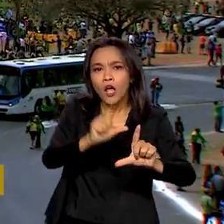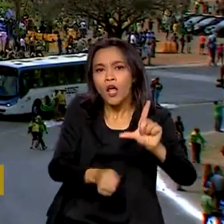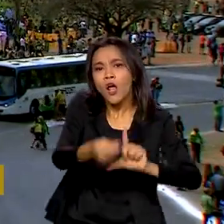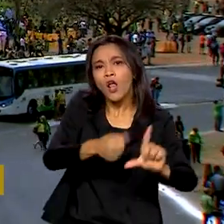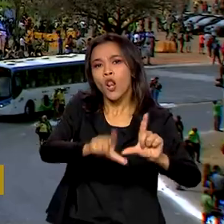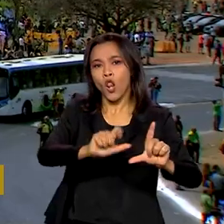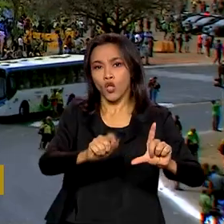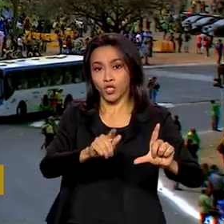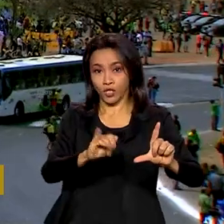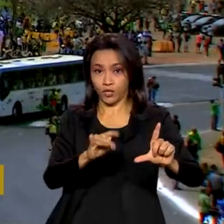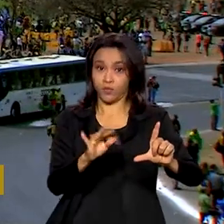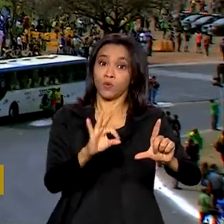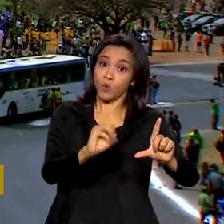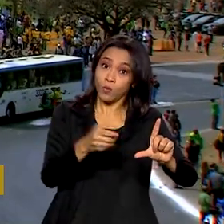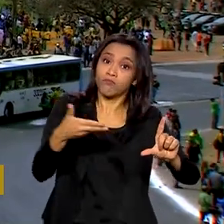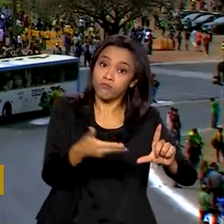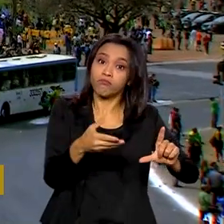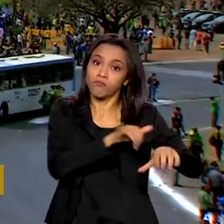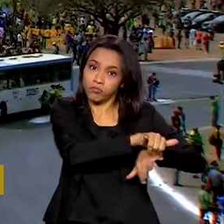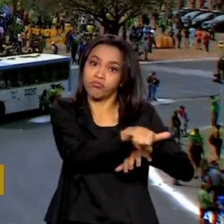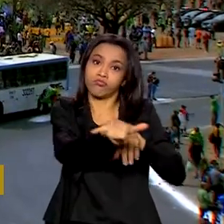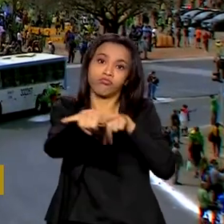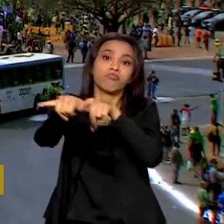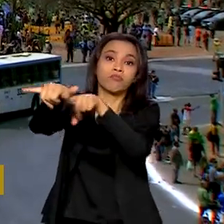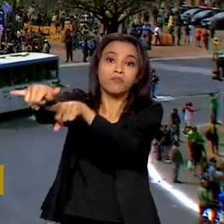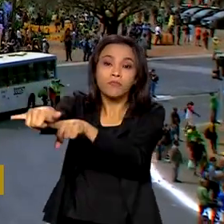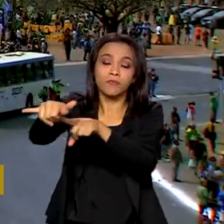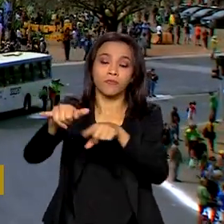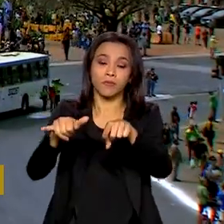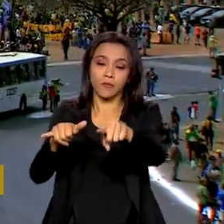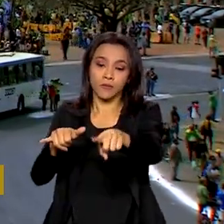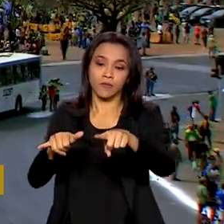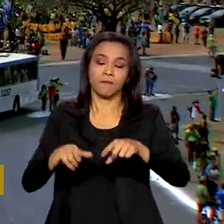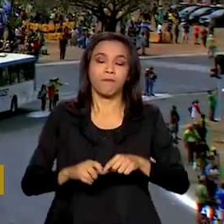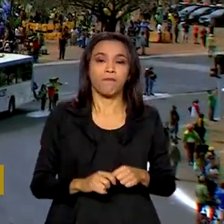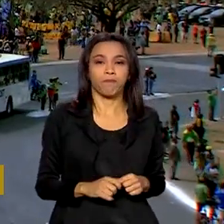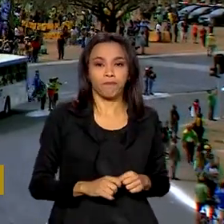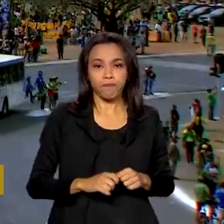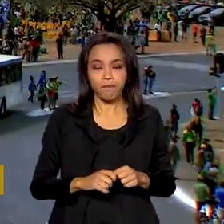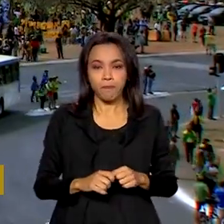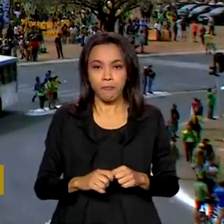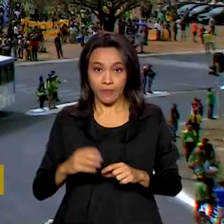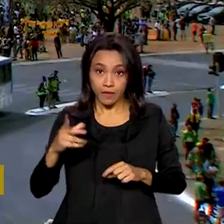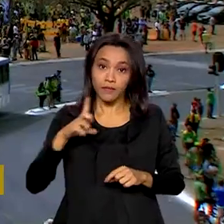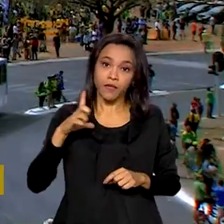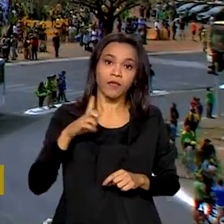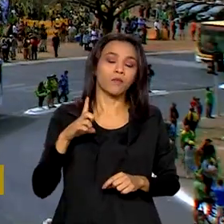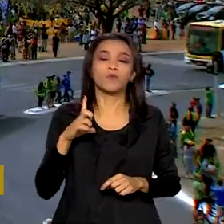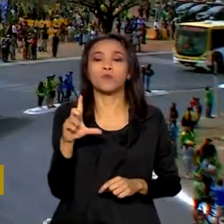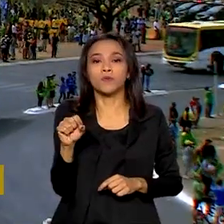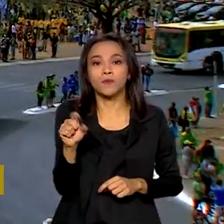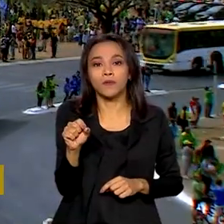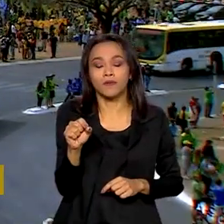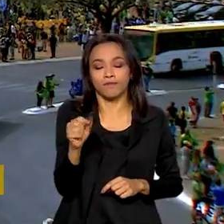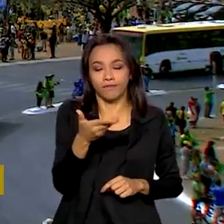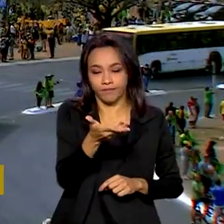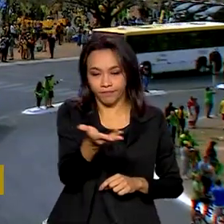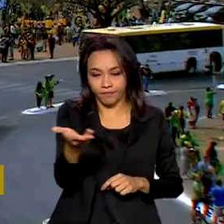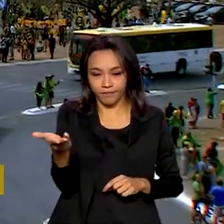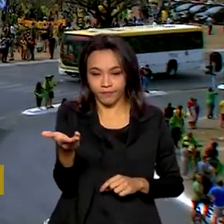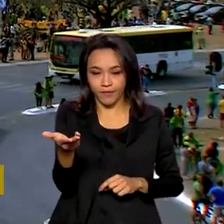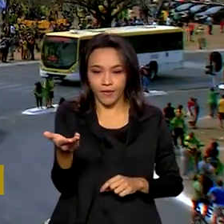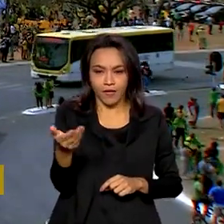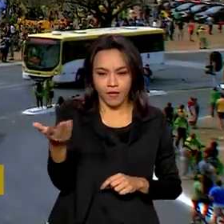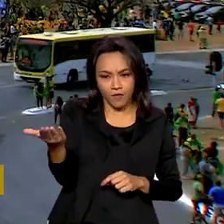em voo. Então, na multimissão da nossa aviação de transporte, temos agora aproximando também